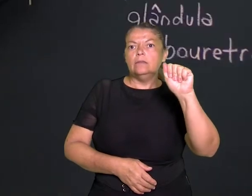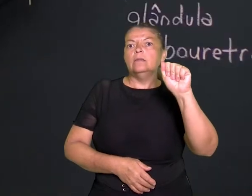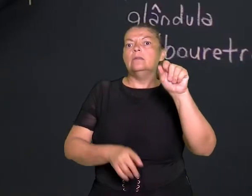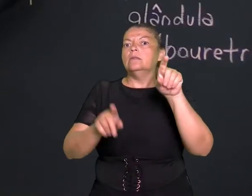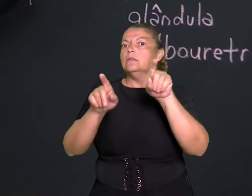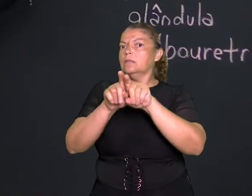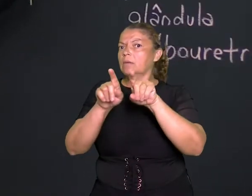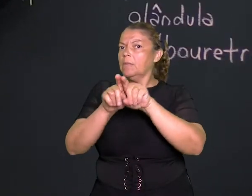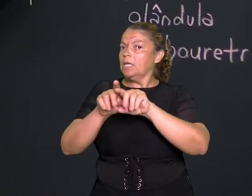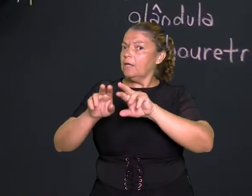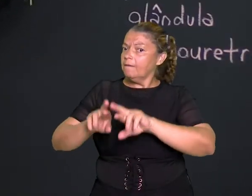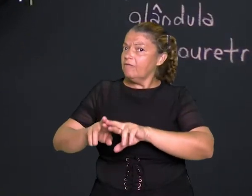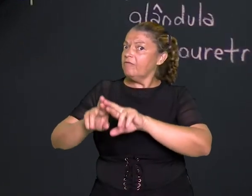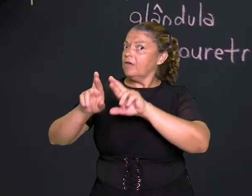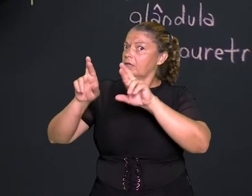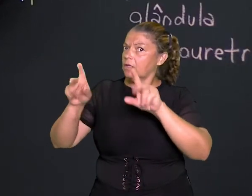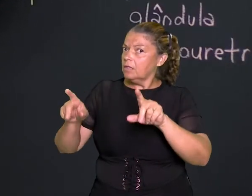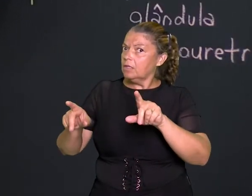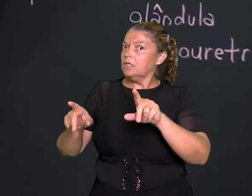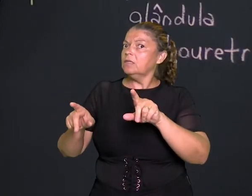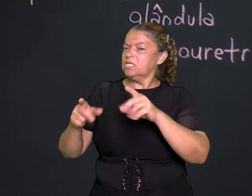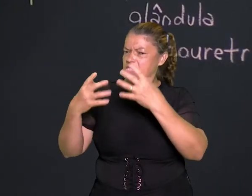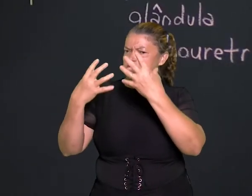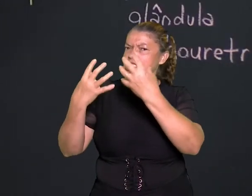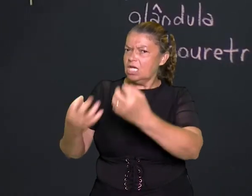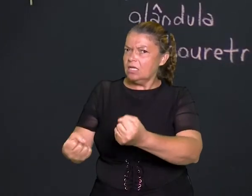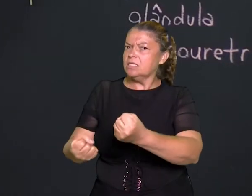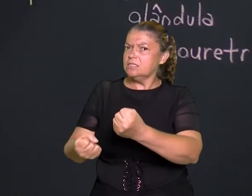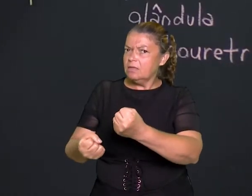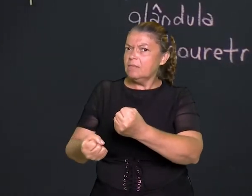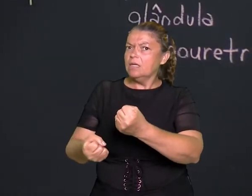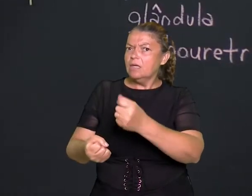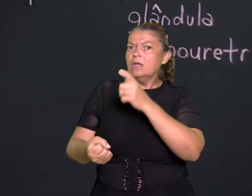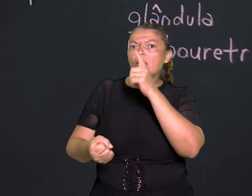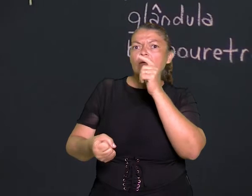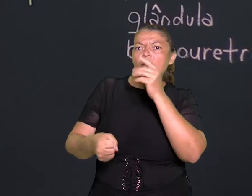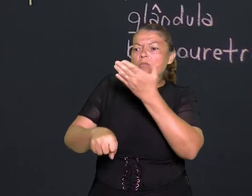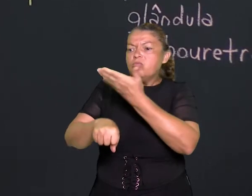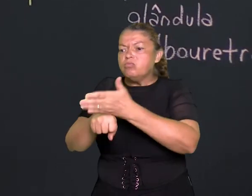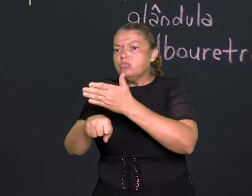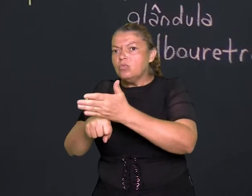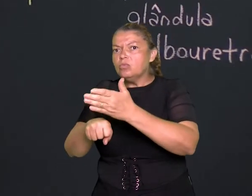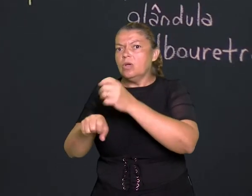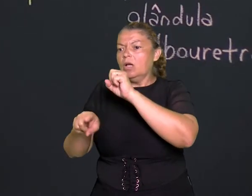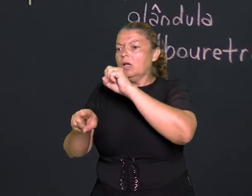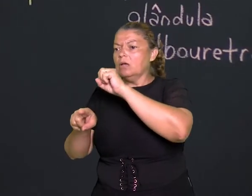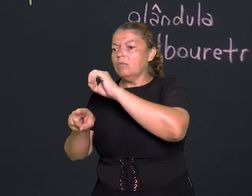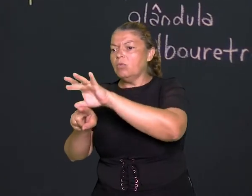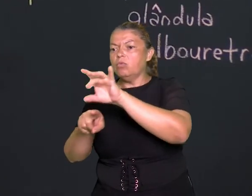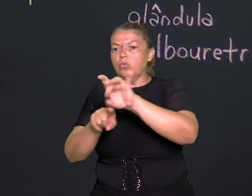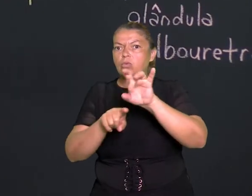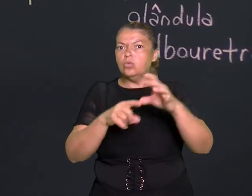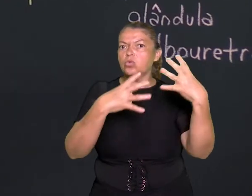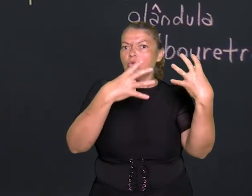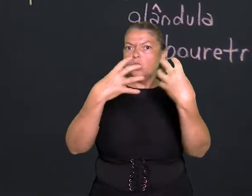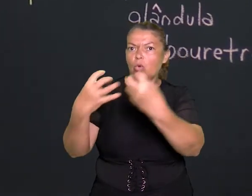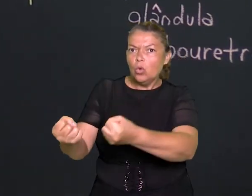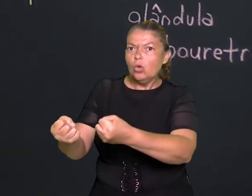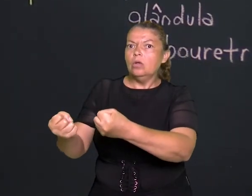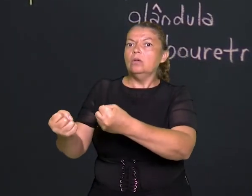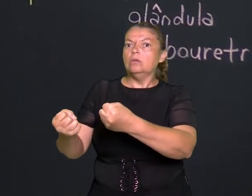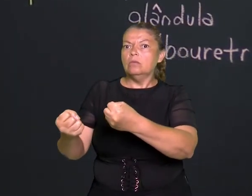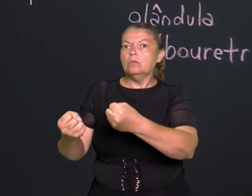canal deferente está seguindo, já recebi as secreções, esses espermatozoides eles estão saindo, até que ele chega na uretra.